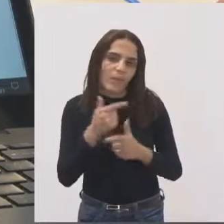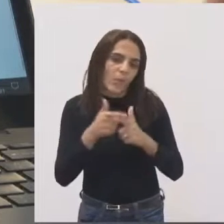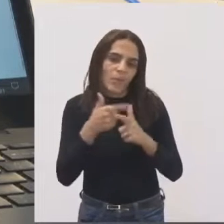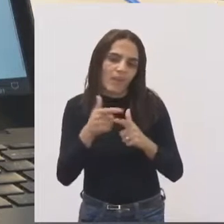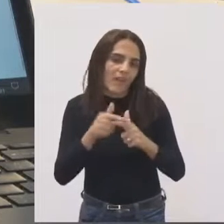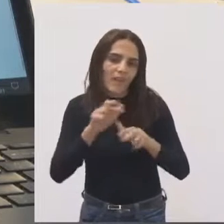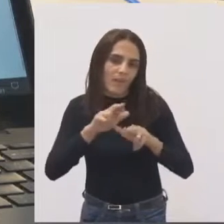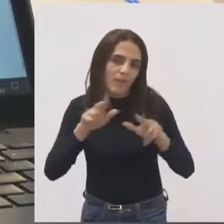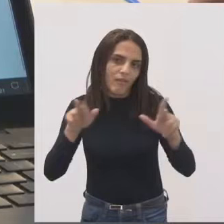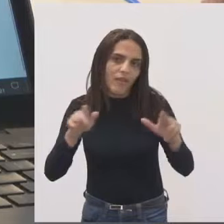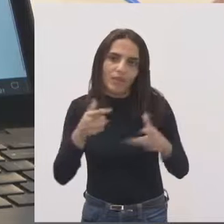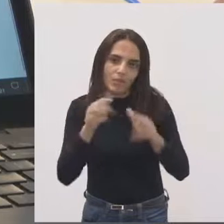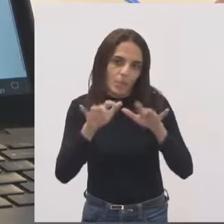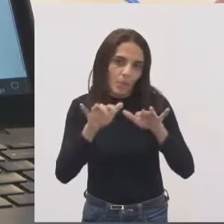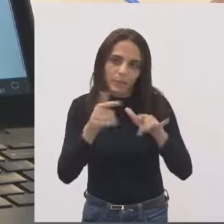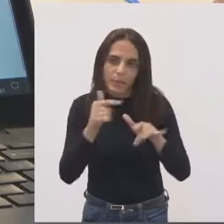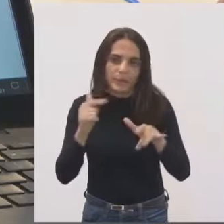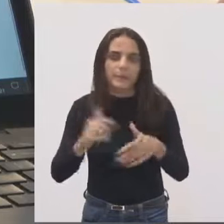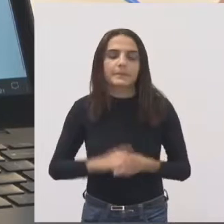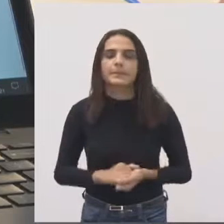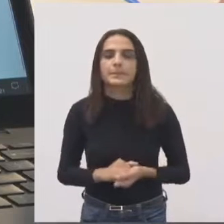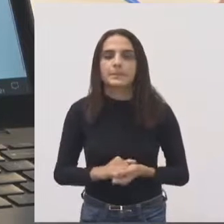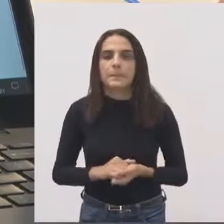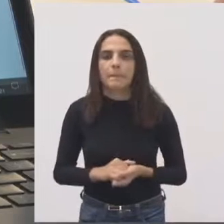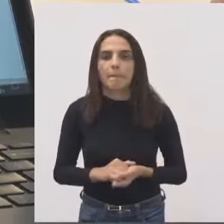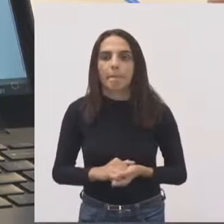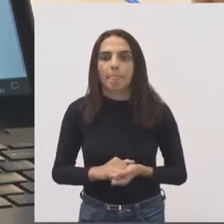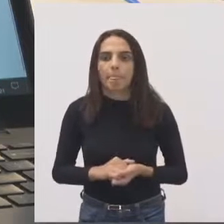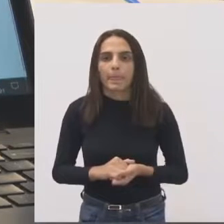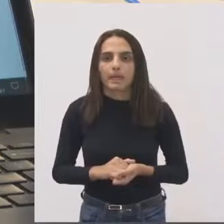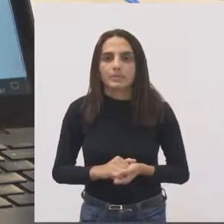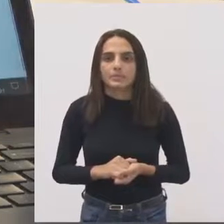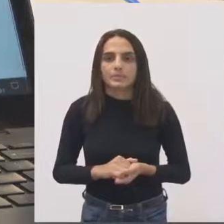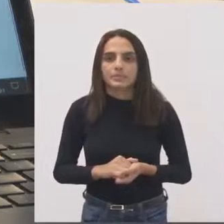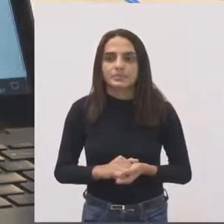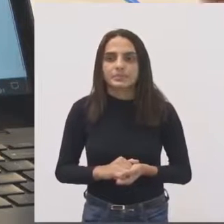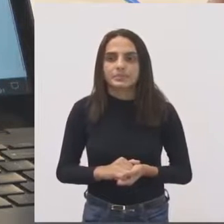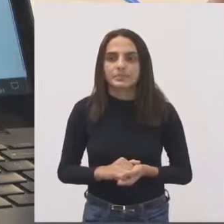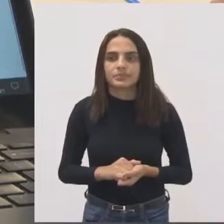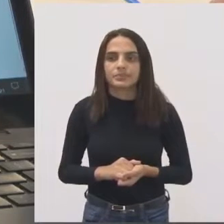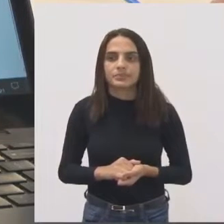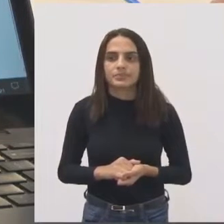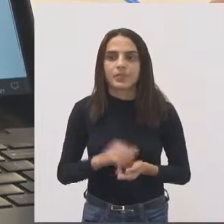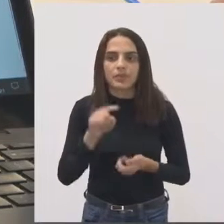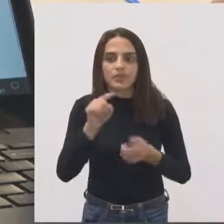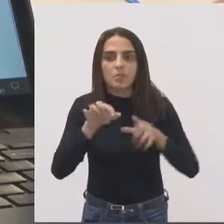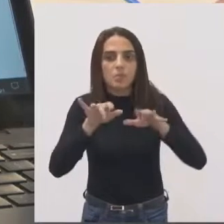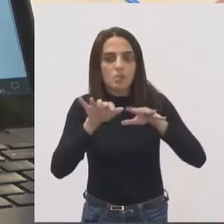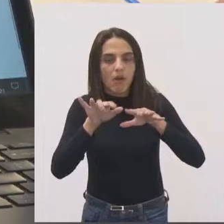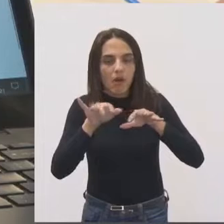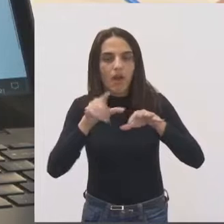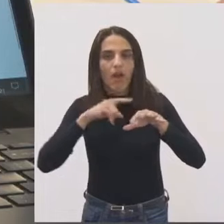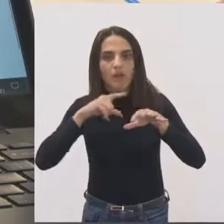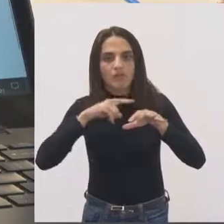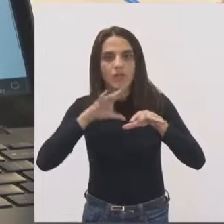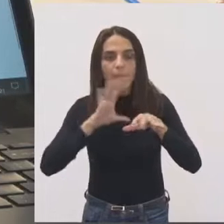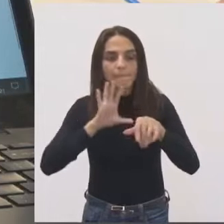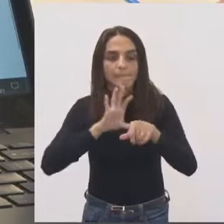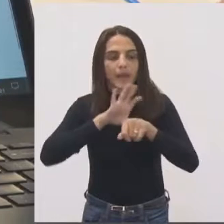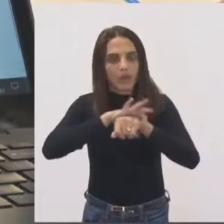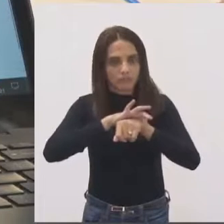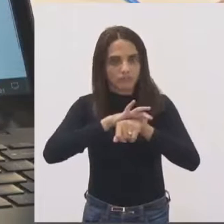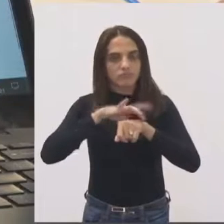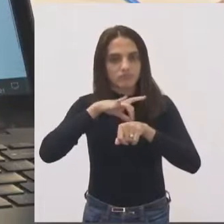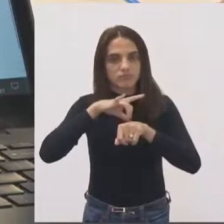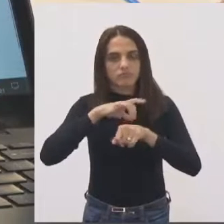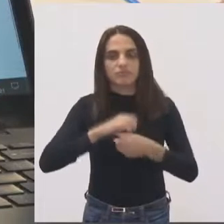meu computador, tá bom? Então, quando você tá assim, o status daqui fica verdinho, você tá com o seu computador em segurança,